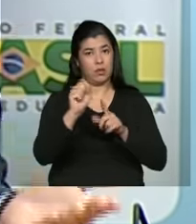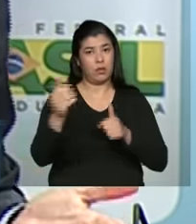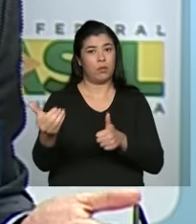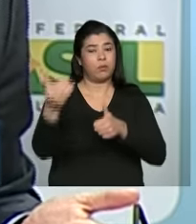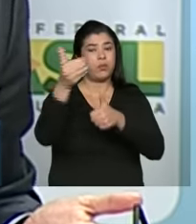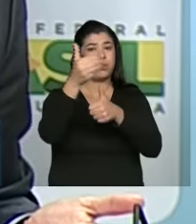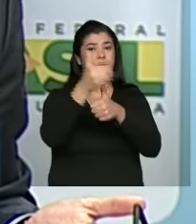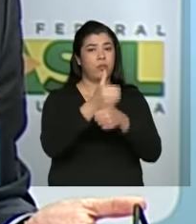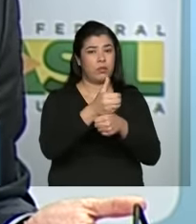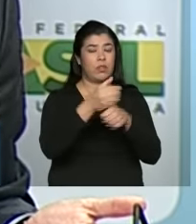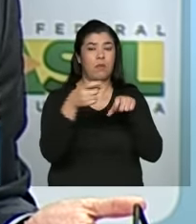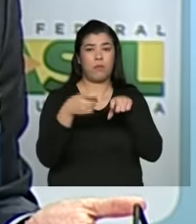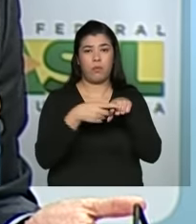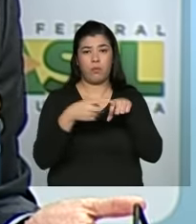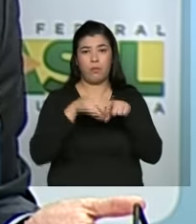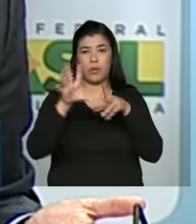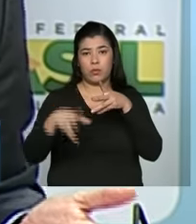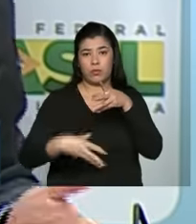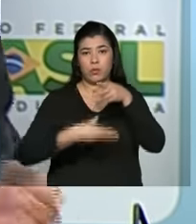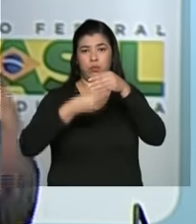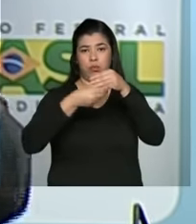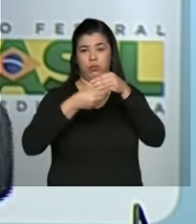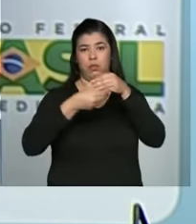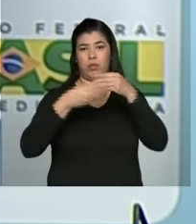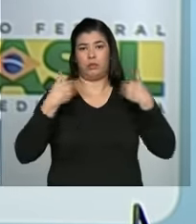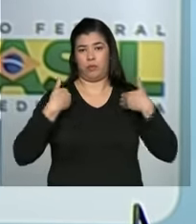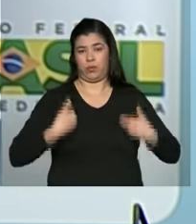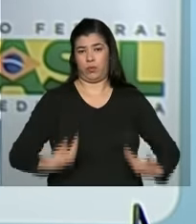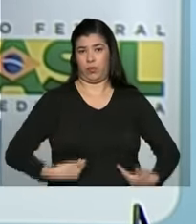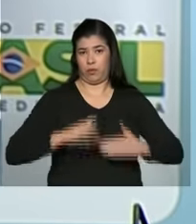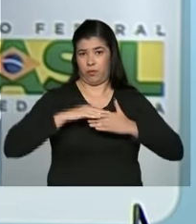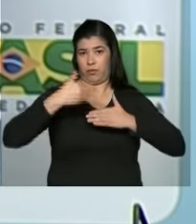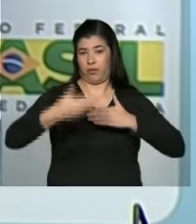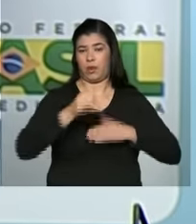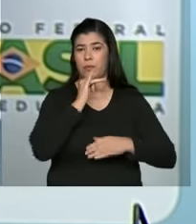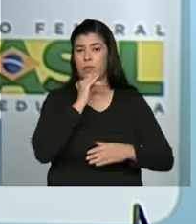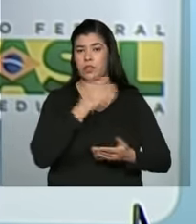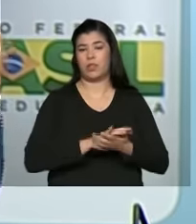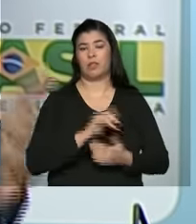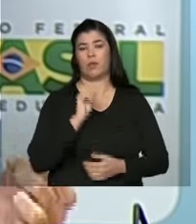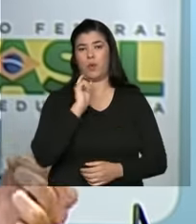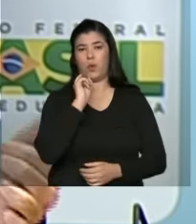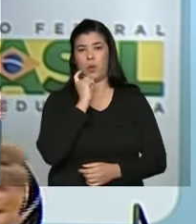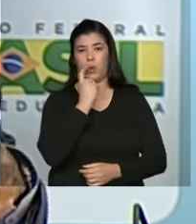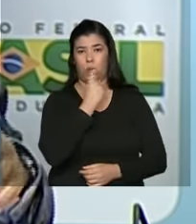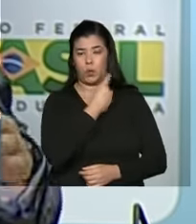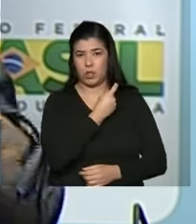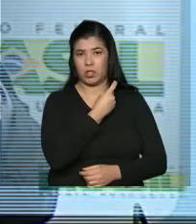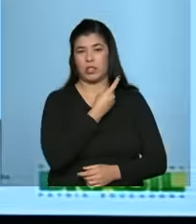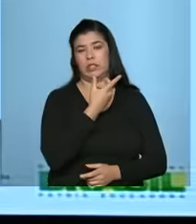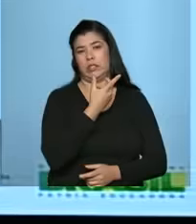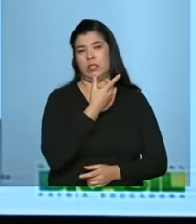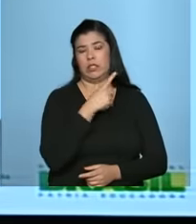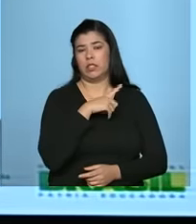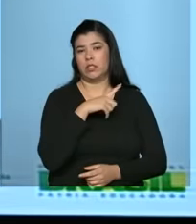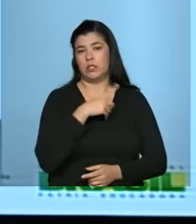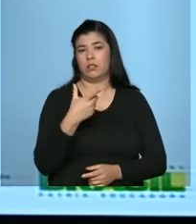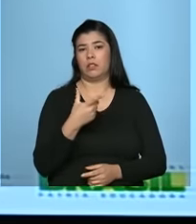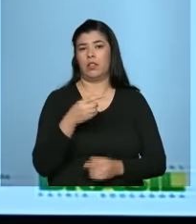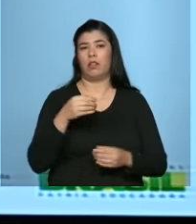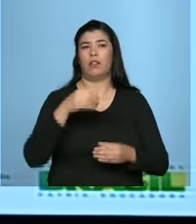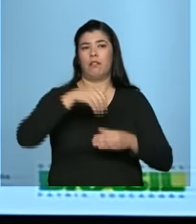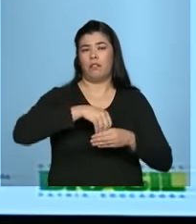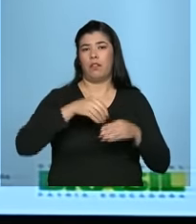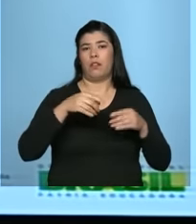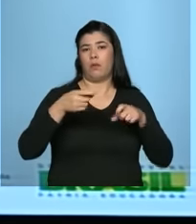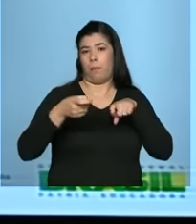também inclui uma parte dos materiais que são implantados na odontologia são o o a maior volume é na medicina